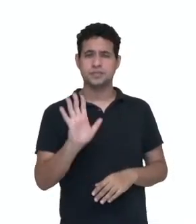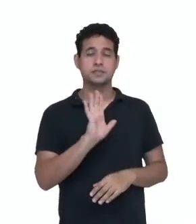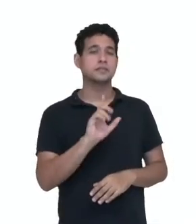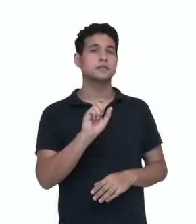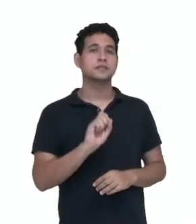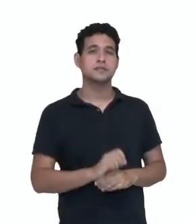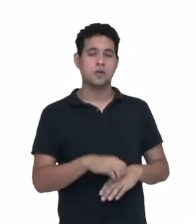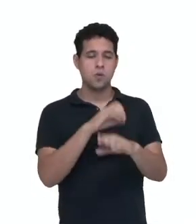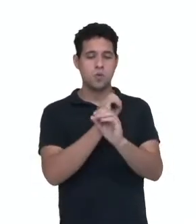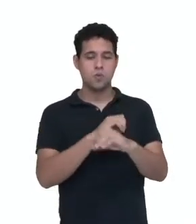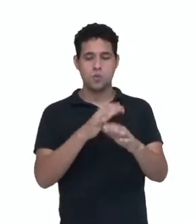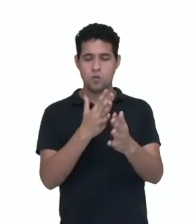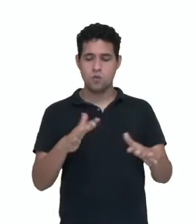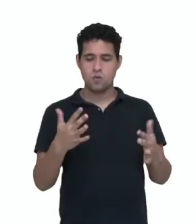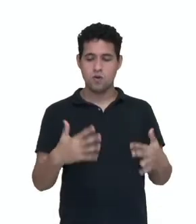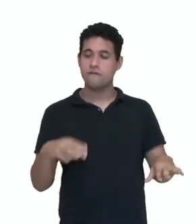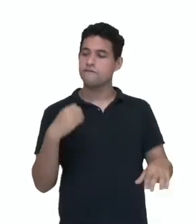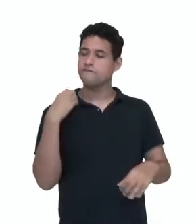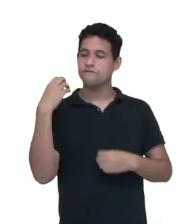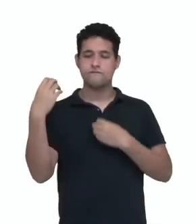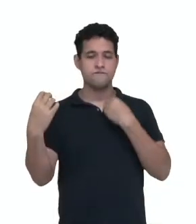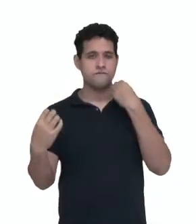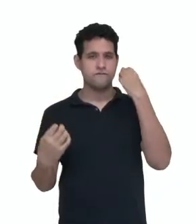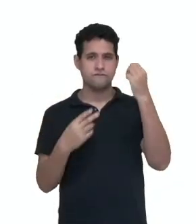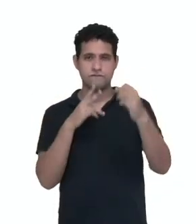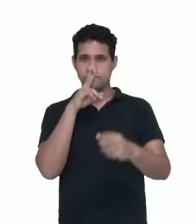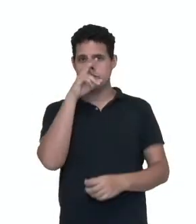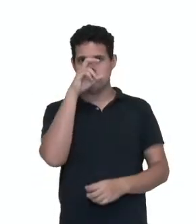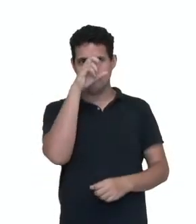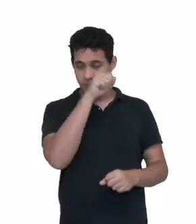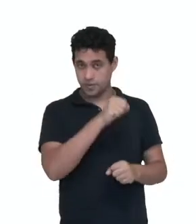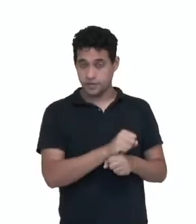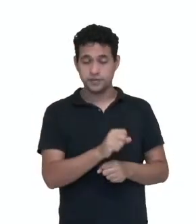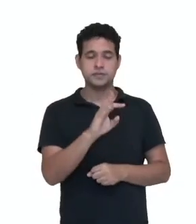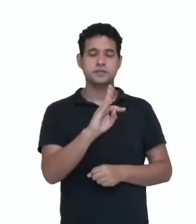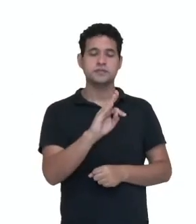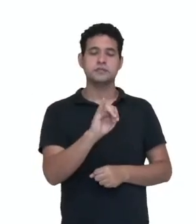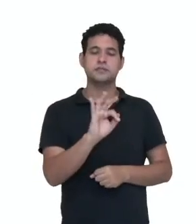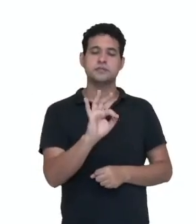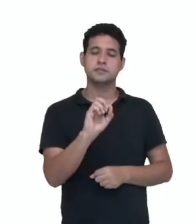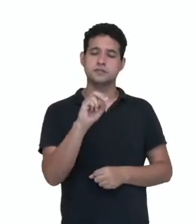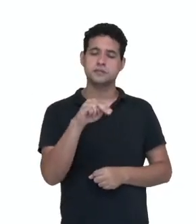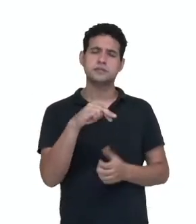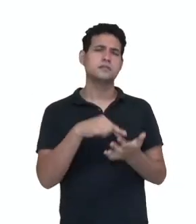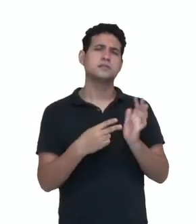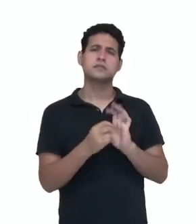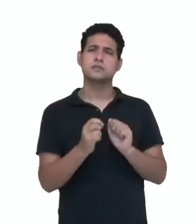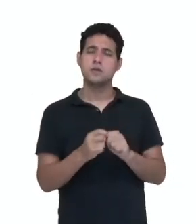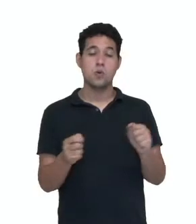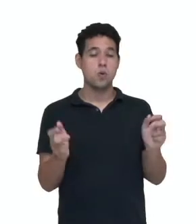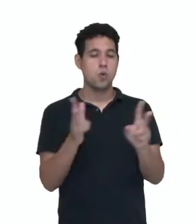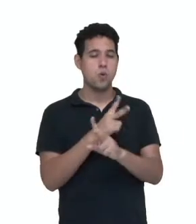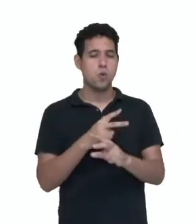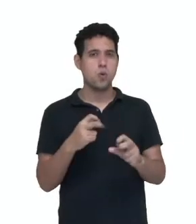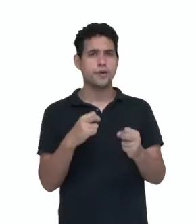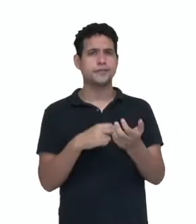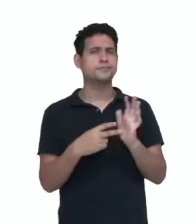océano cálido para viajar y fortalecerse. Un tifón es un ciclón tropical